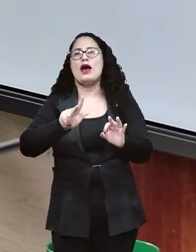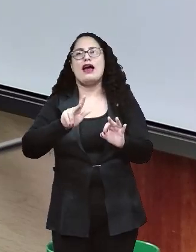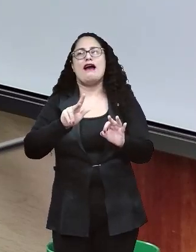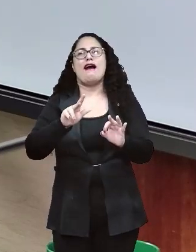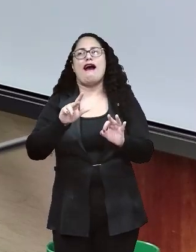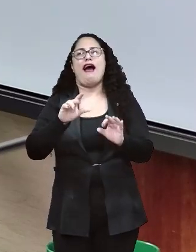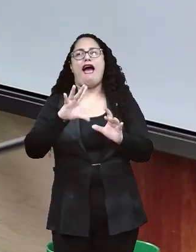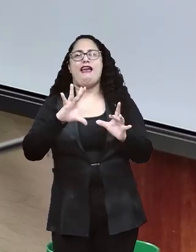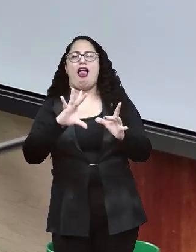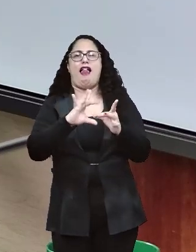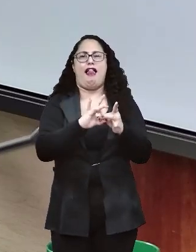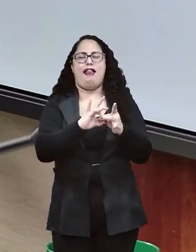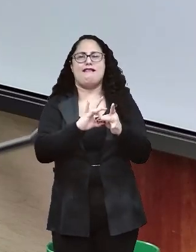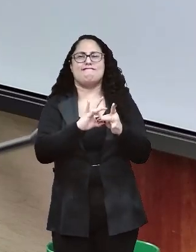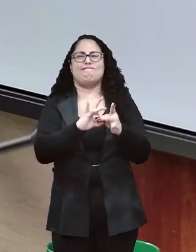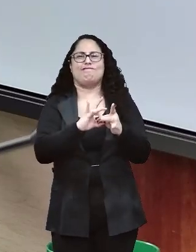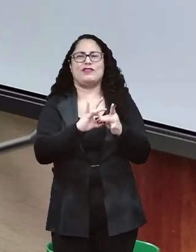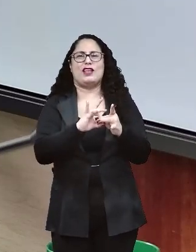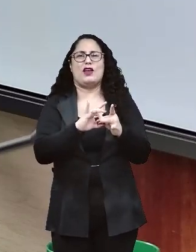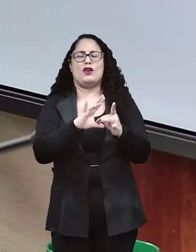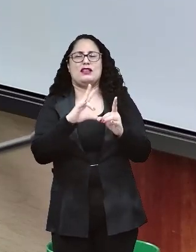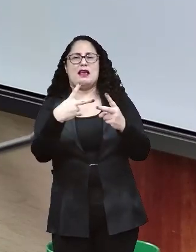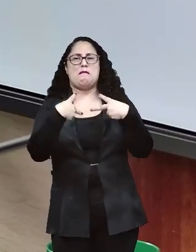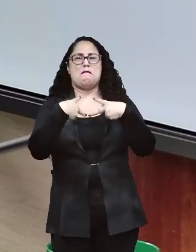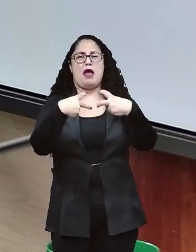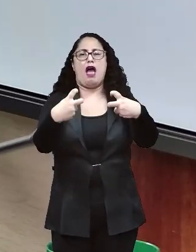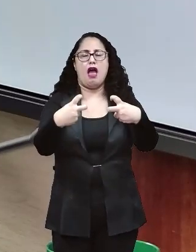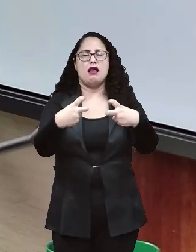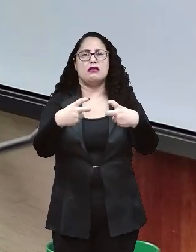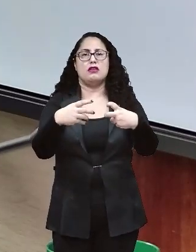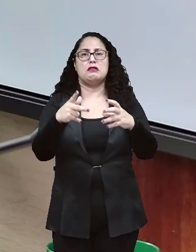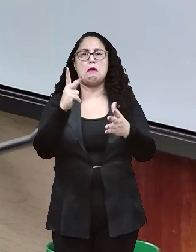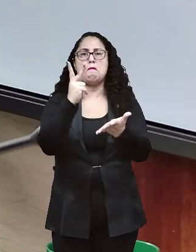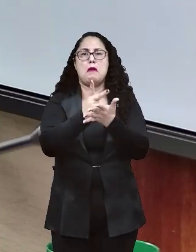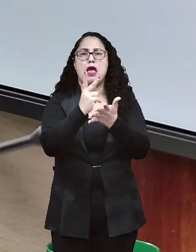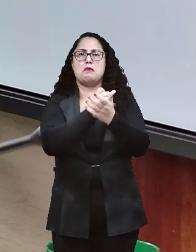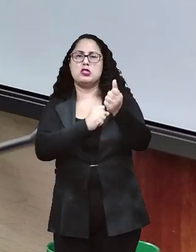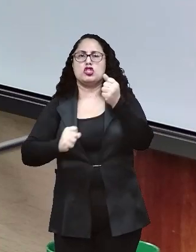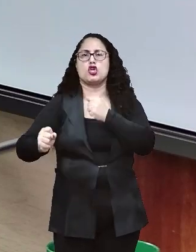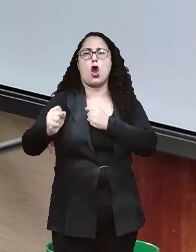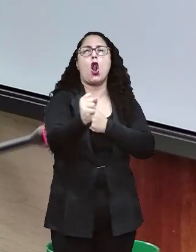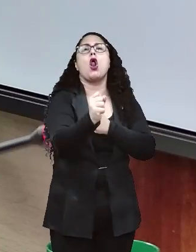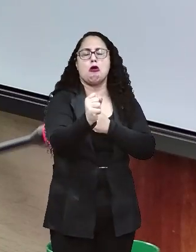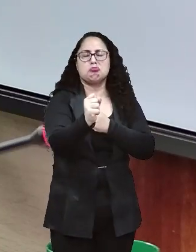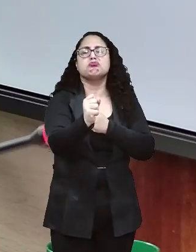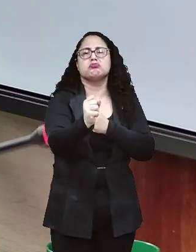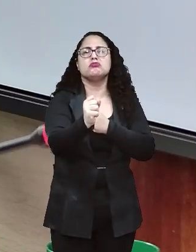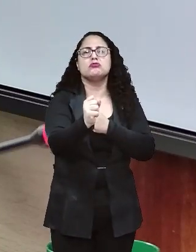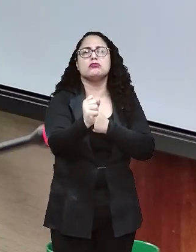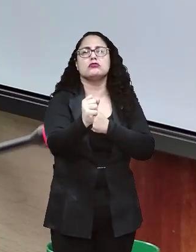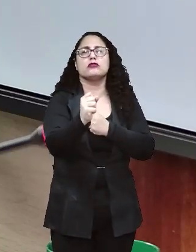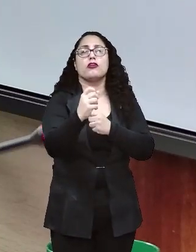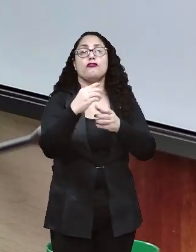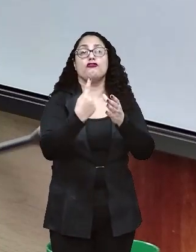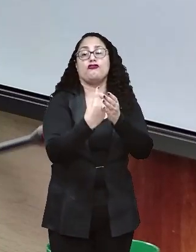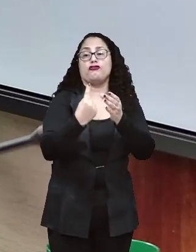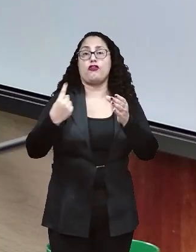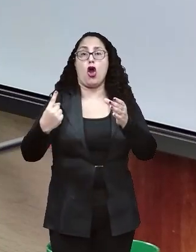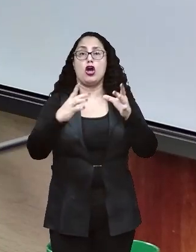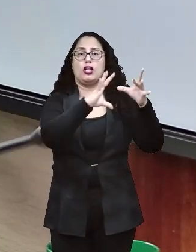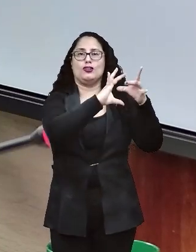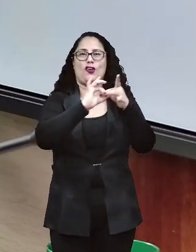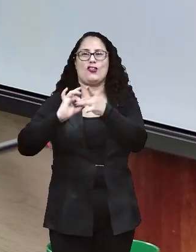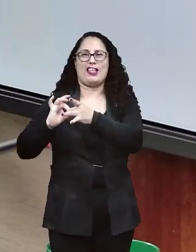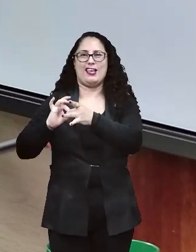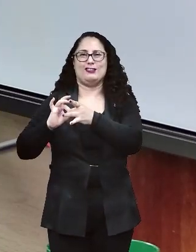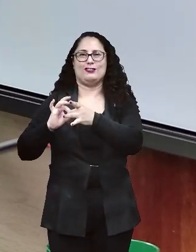viram amarras, né? Que quando você se vê, você já está você mesma se colocando fora, né, daquele